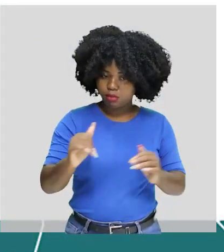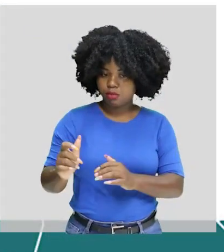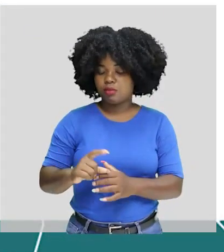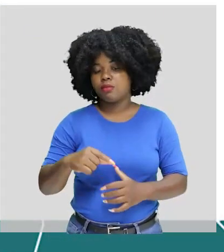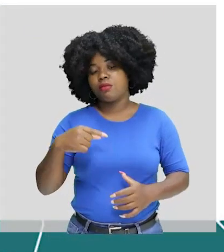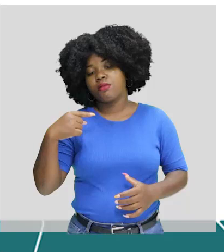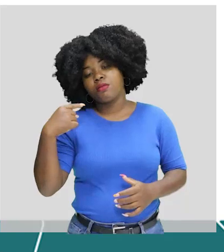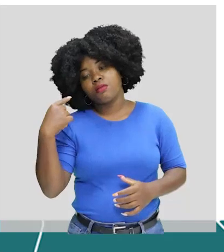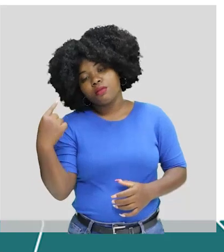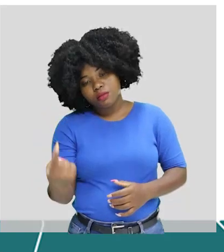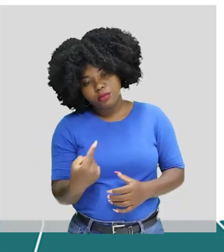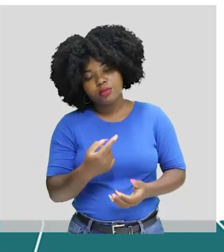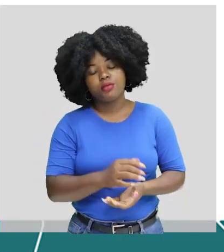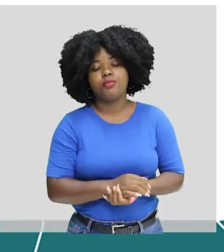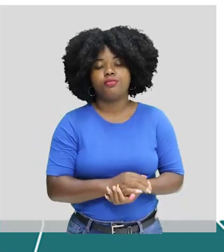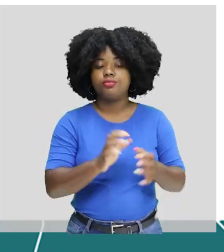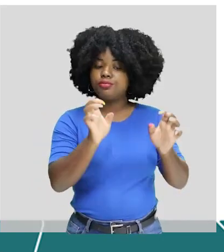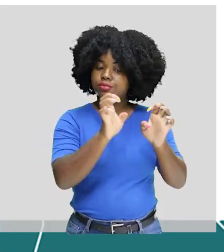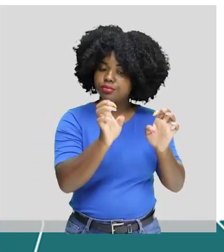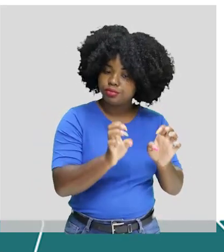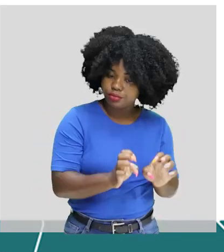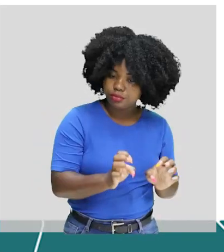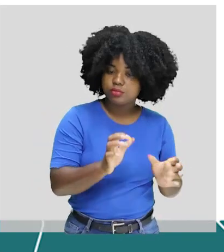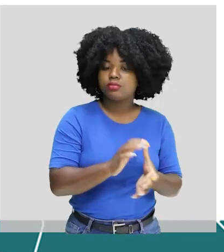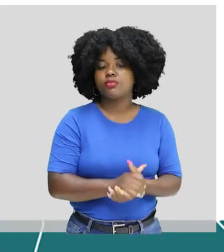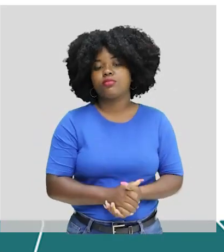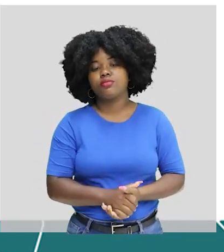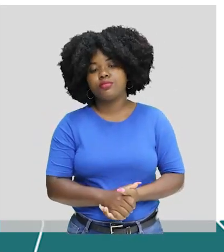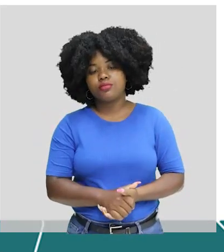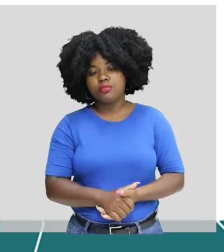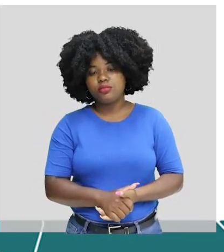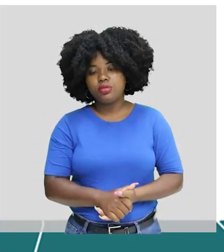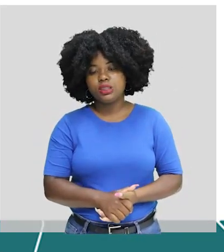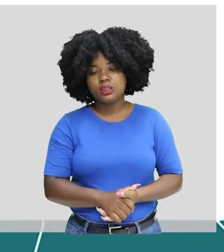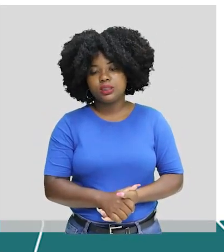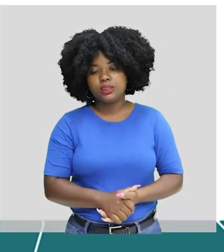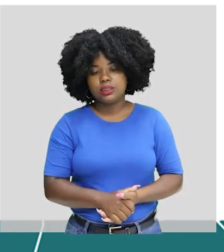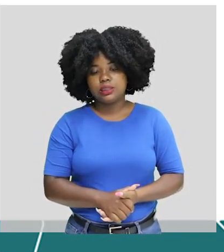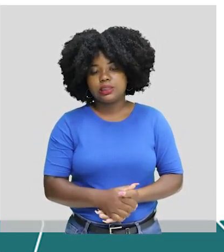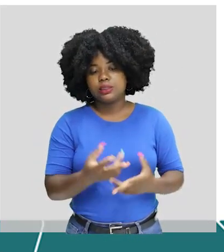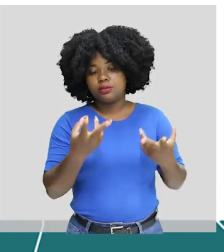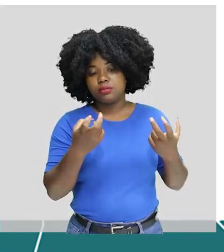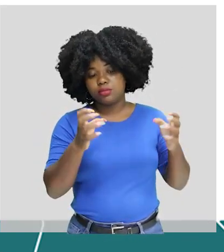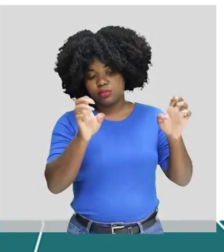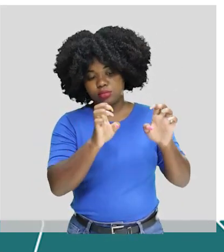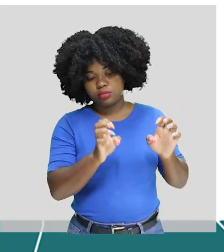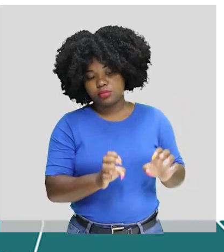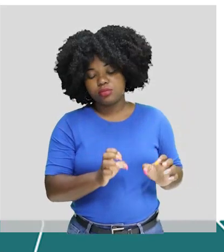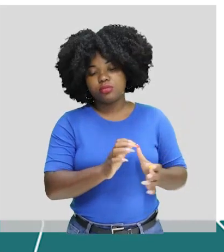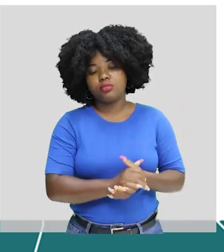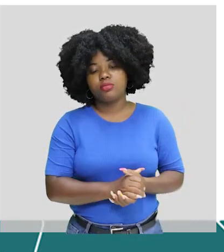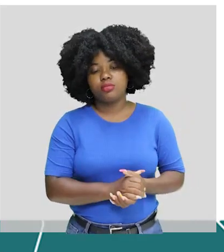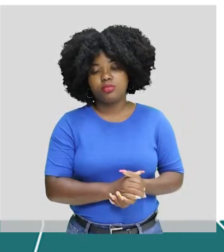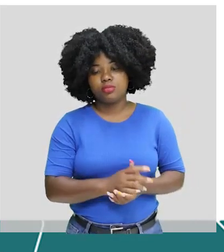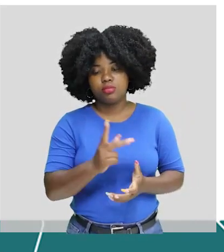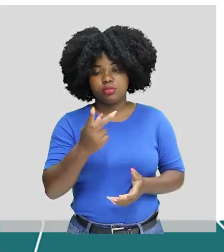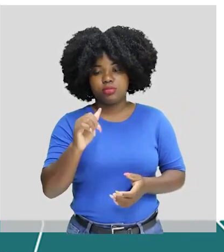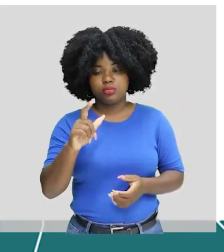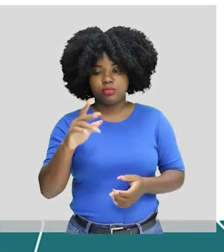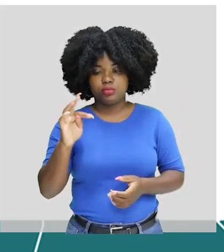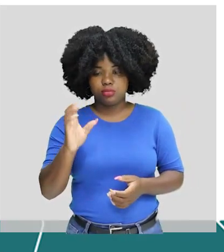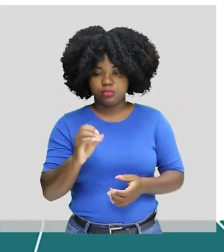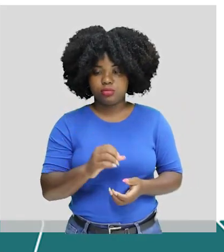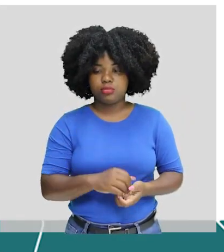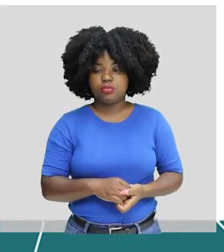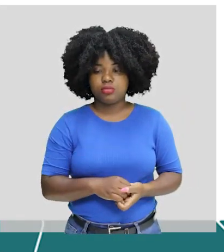Depois, de acordo com a estrutura da cadeia carbônica. Agora, olhando para a cadeia carbônica. Um haleto de